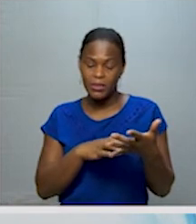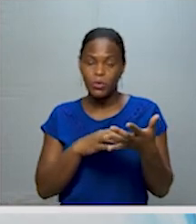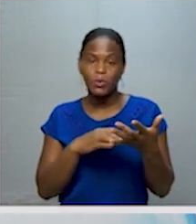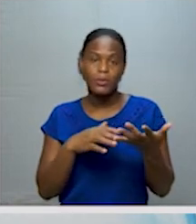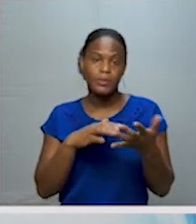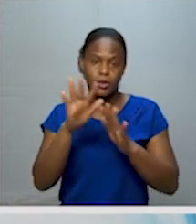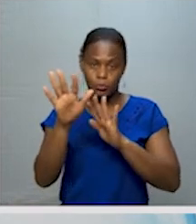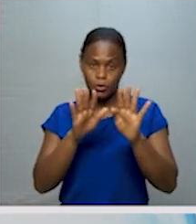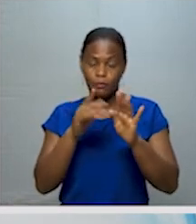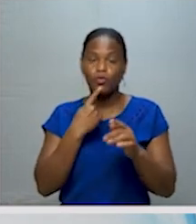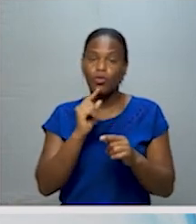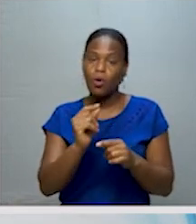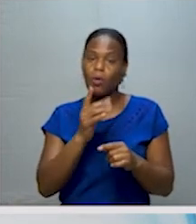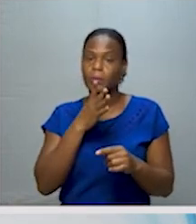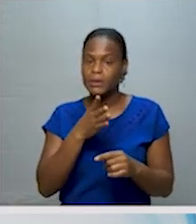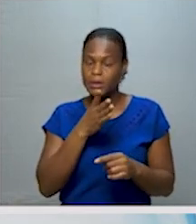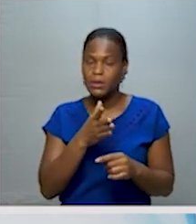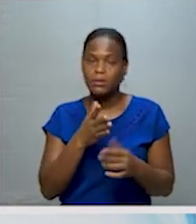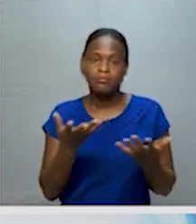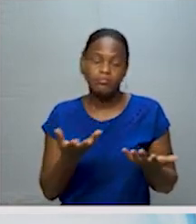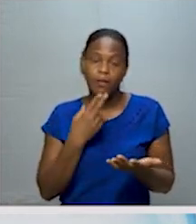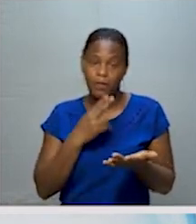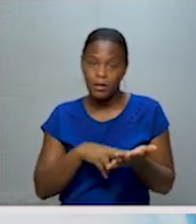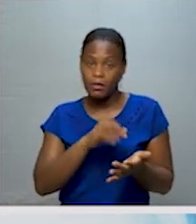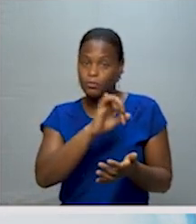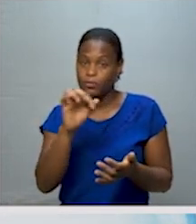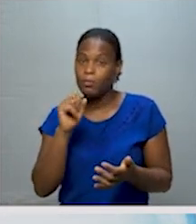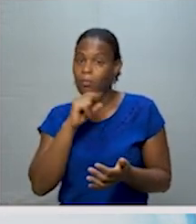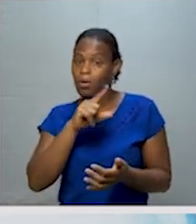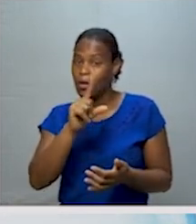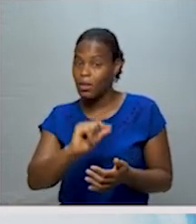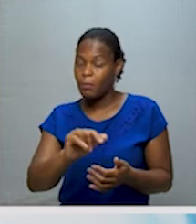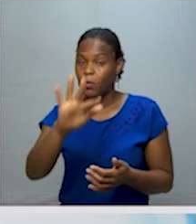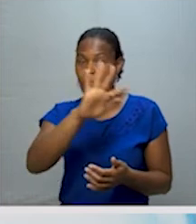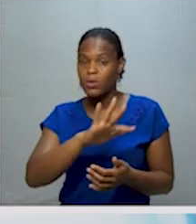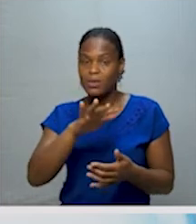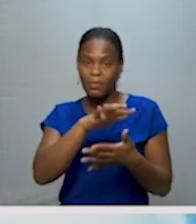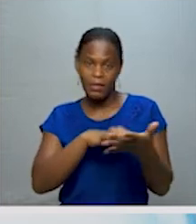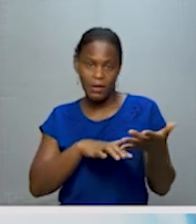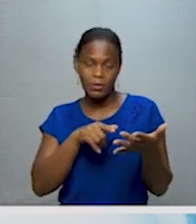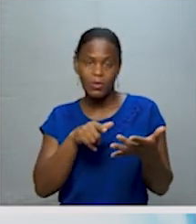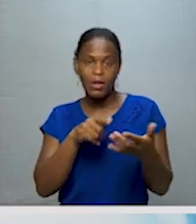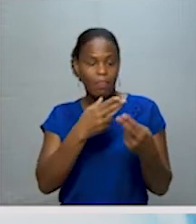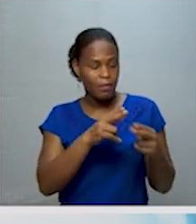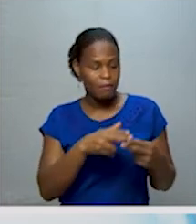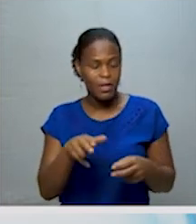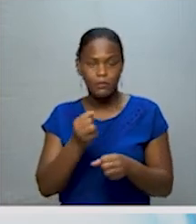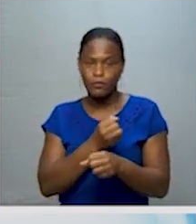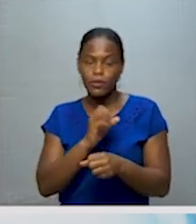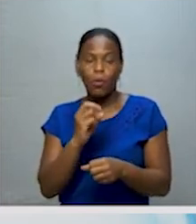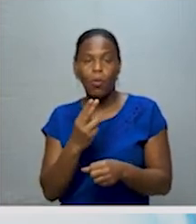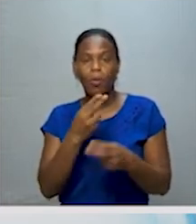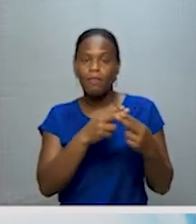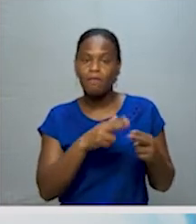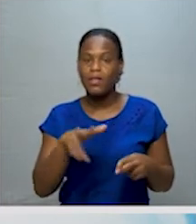expositivo, o próprio nome indica e o próprio nome diz. Então, na verdade, vocês poderão também utilizar este tipo de texto em diversas funções